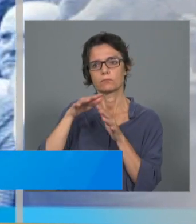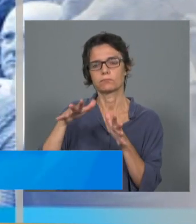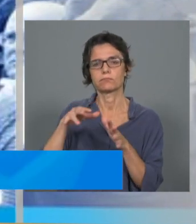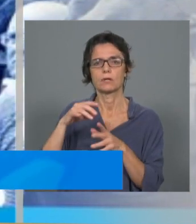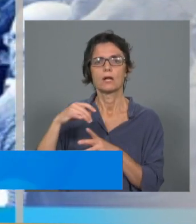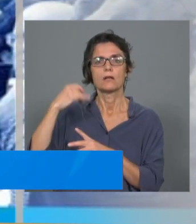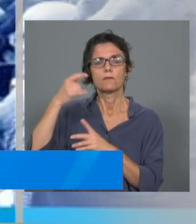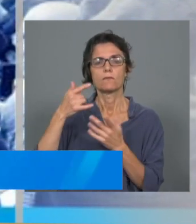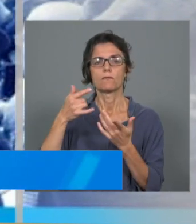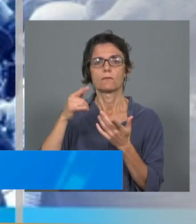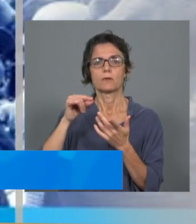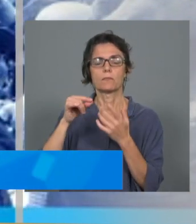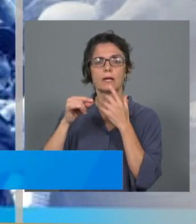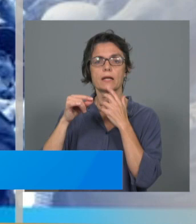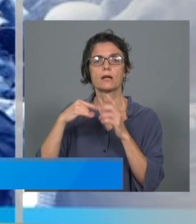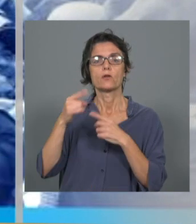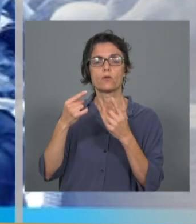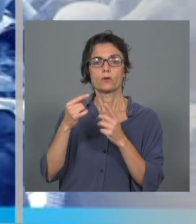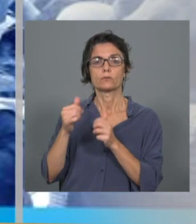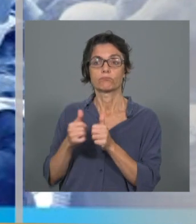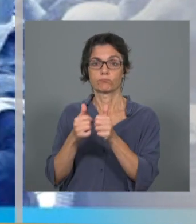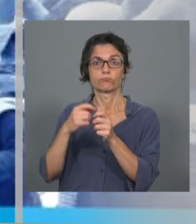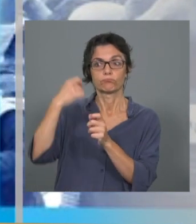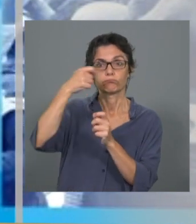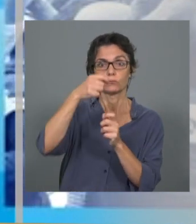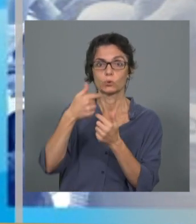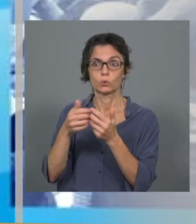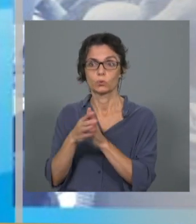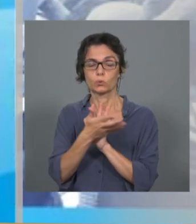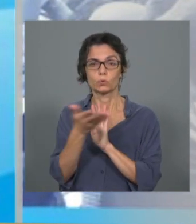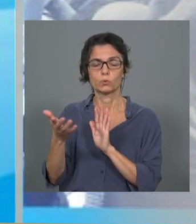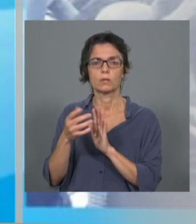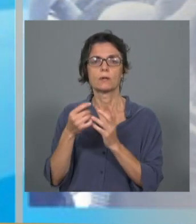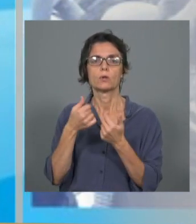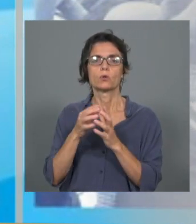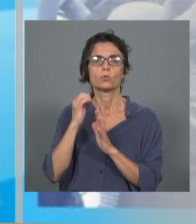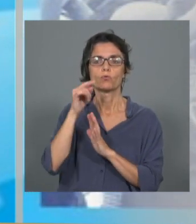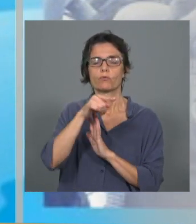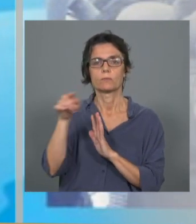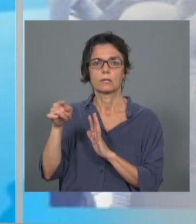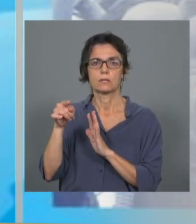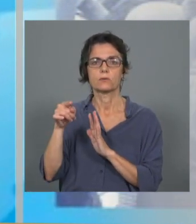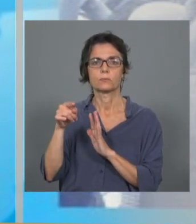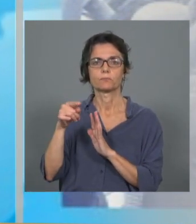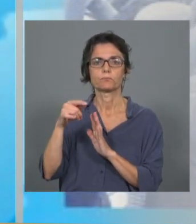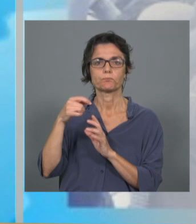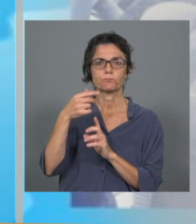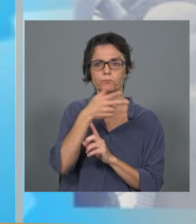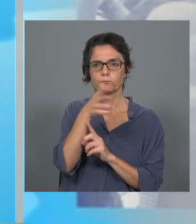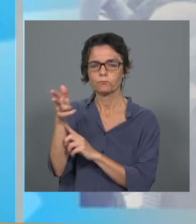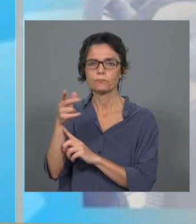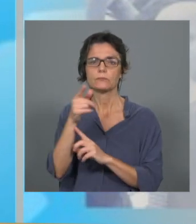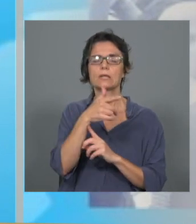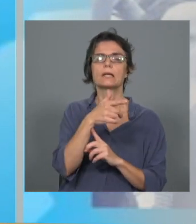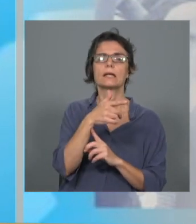esse desafio. Acompanhámos as filmagens quando estiveram cá, porque todo o filme é rodado entre Mafra,